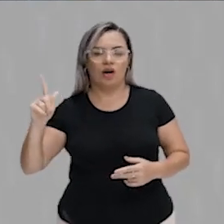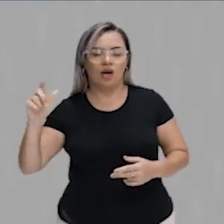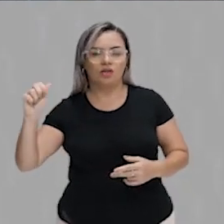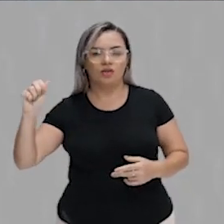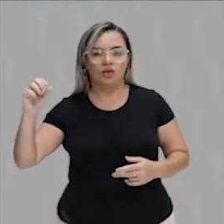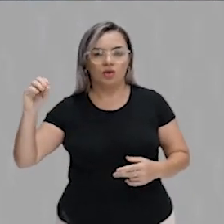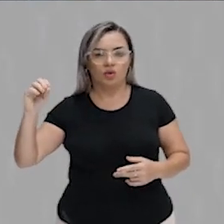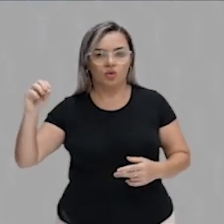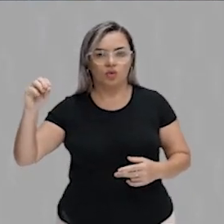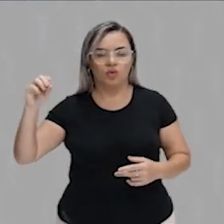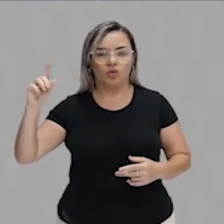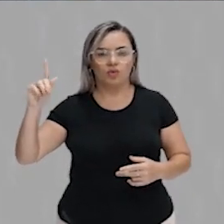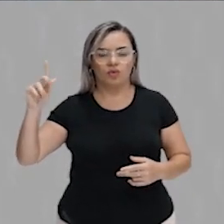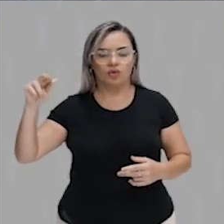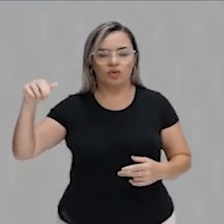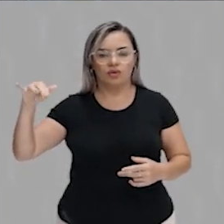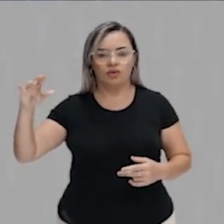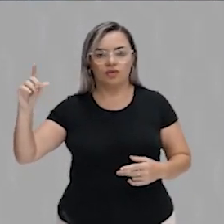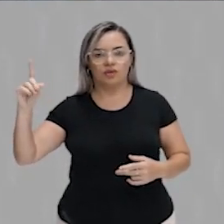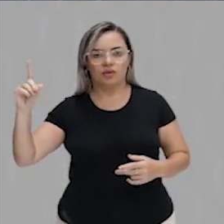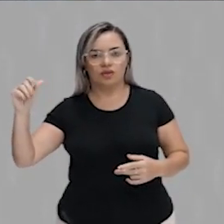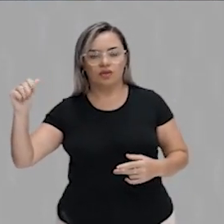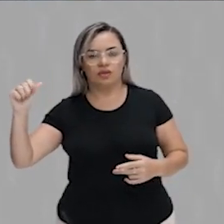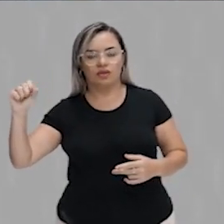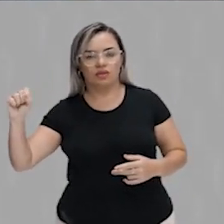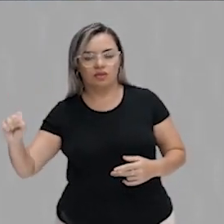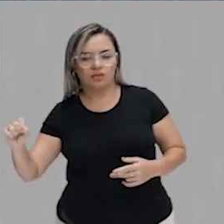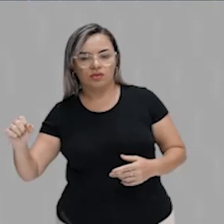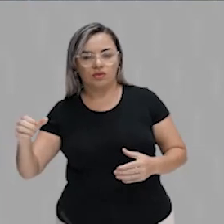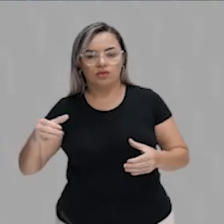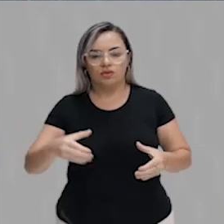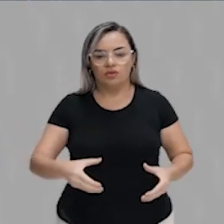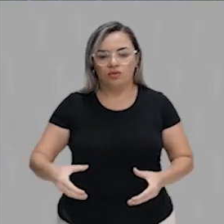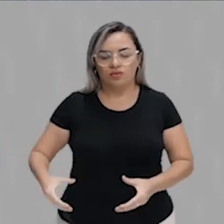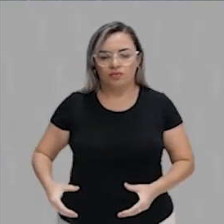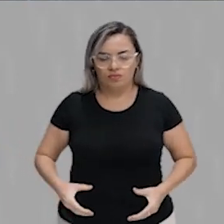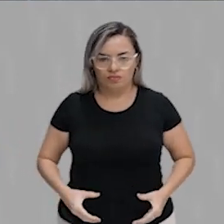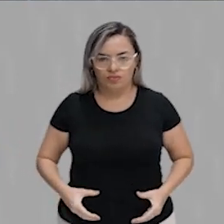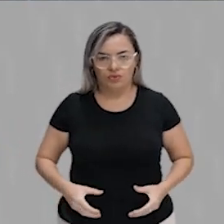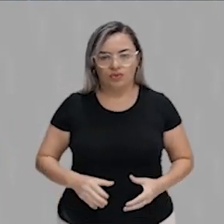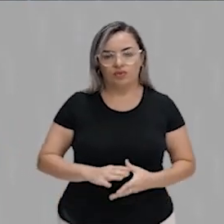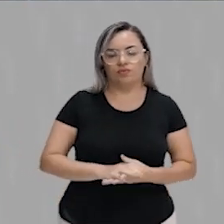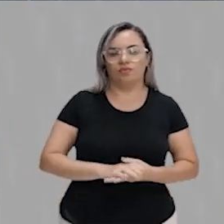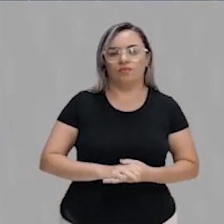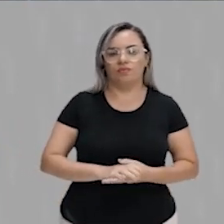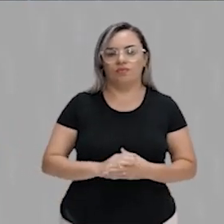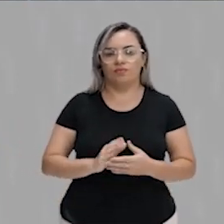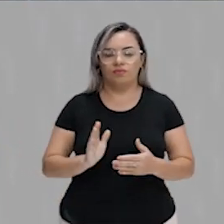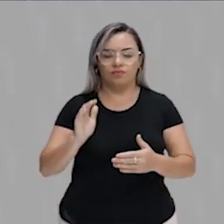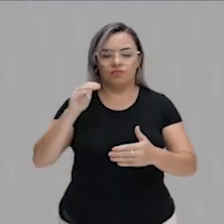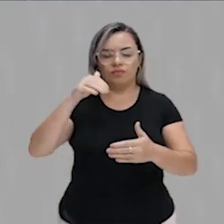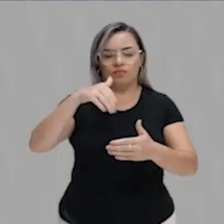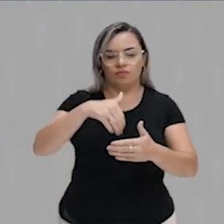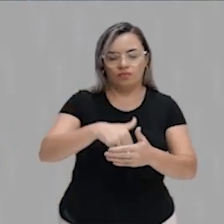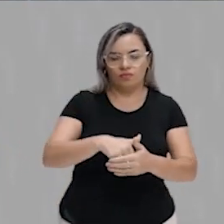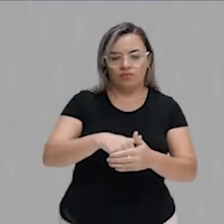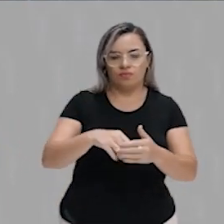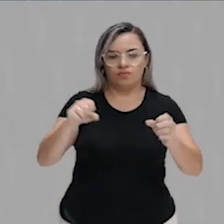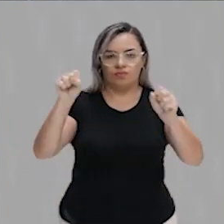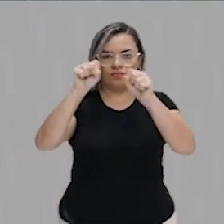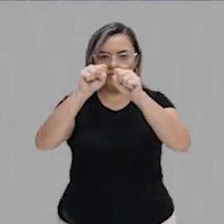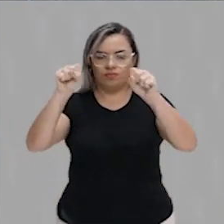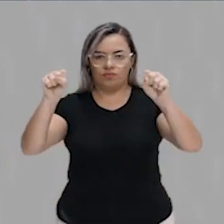caso são os testículos, temos os ovários. Então, cada glândula dessa faz parte do sistema